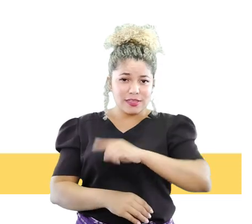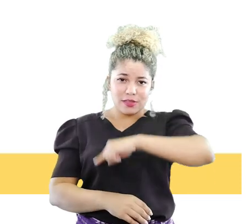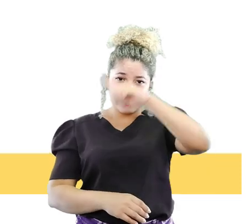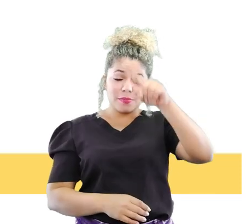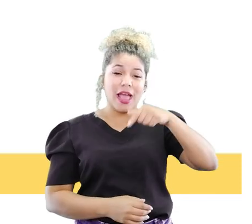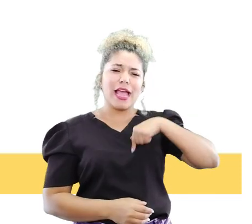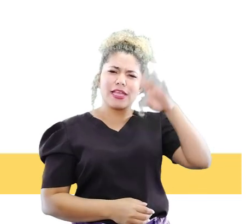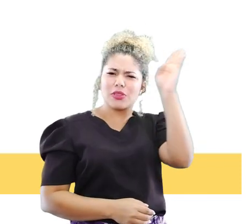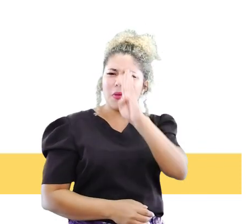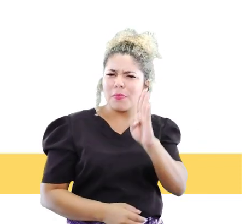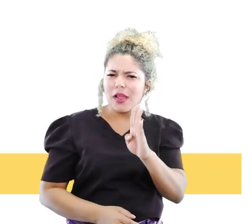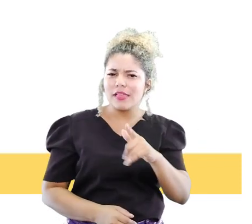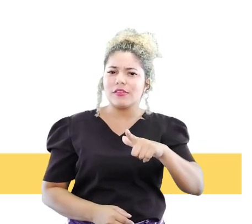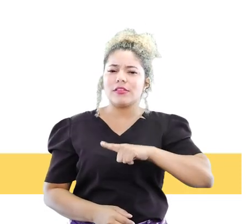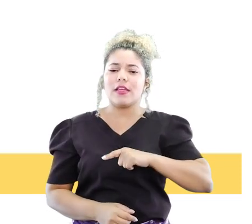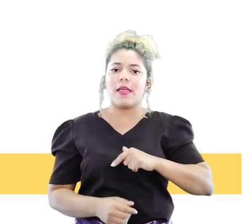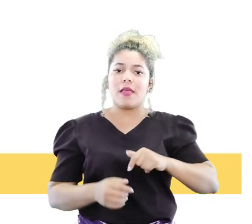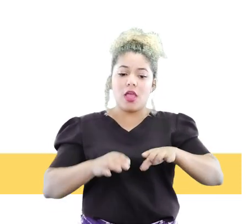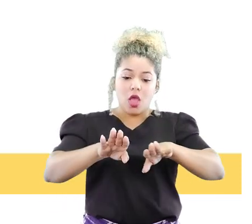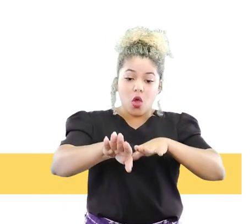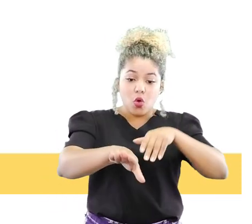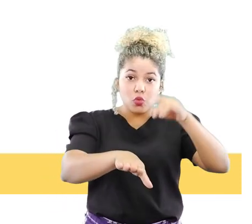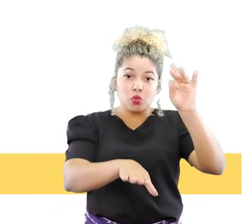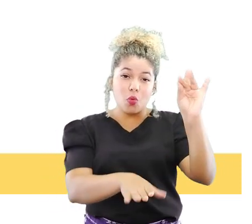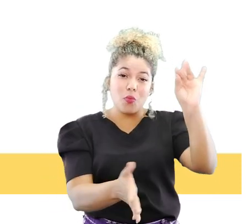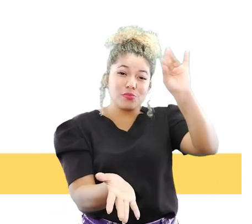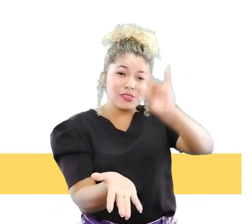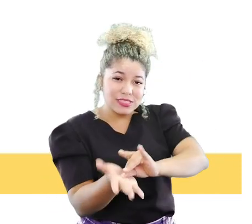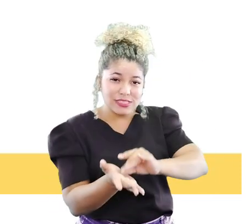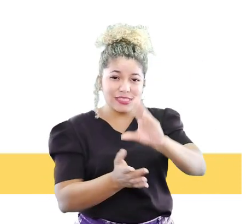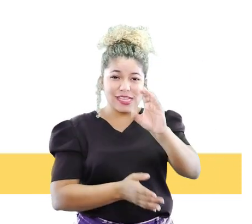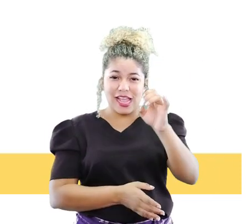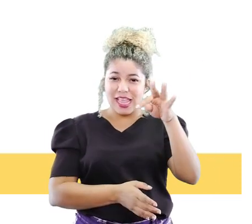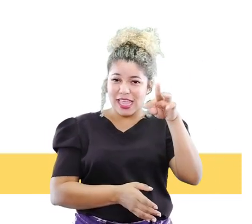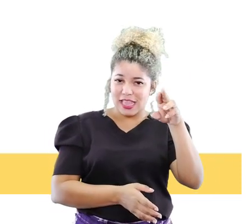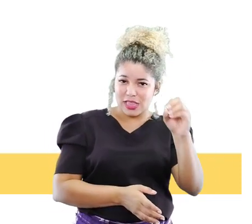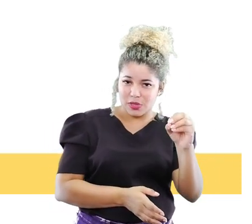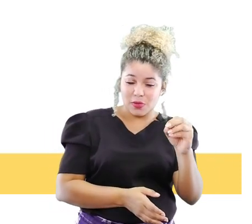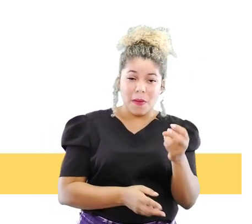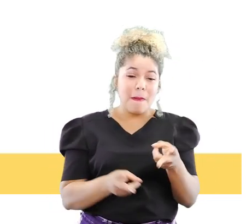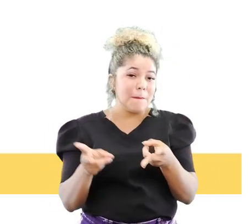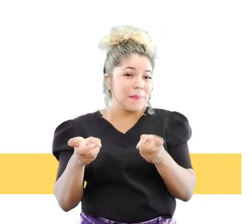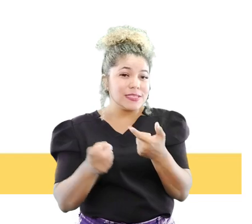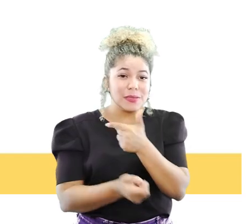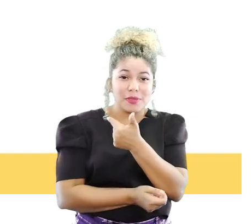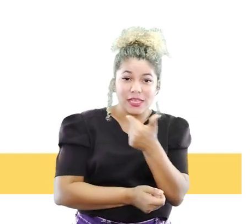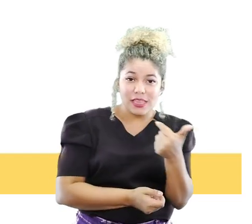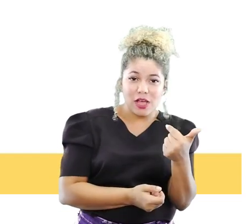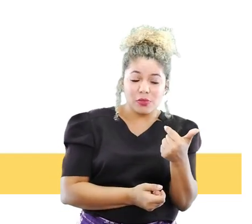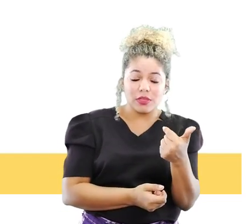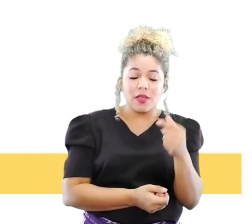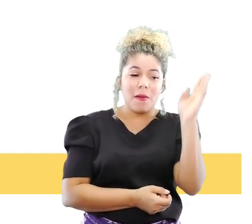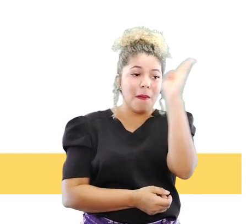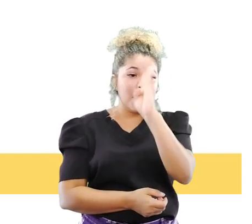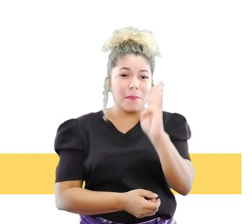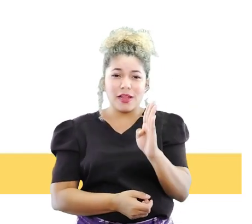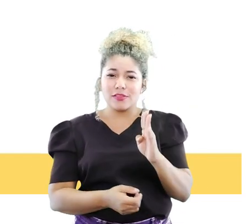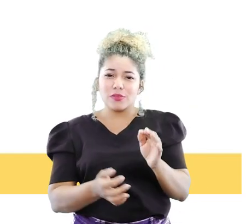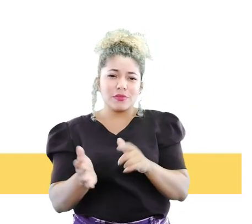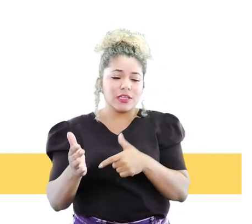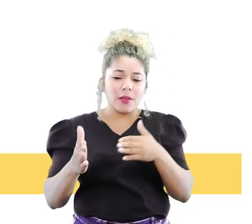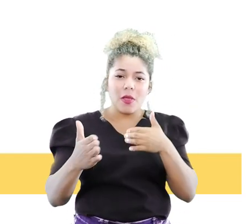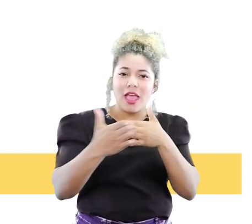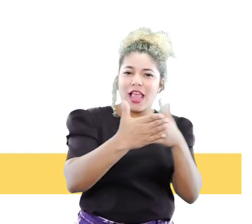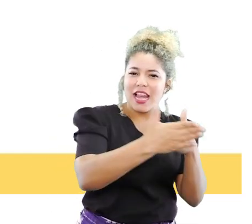no Brasil. O Brasil situa-se no centro da placa sul-americana. Então você perceba Que nós não temos o Brasil situado em nenhum limite,